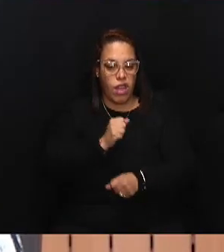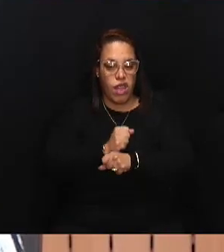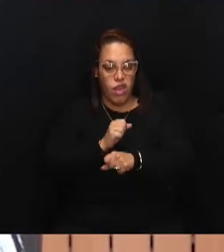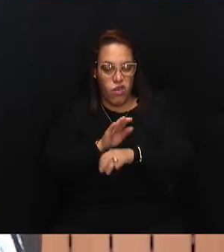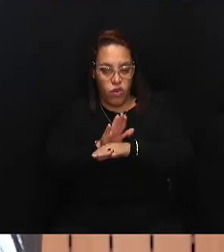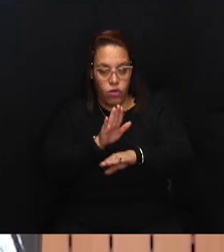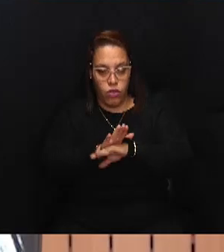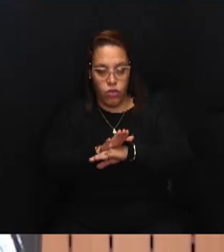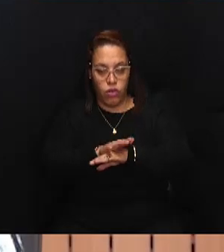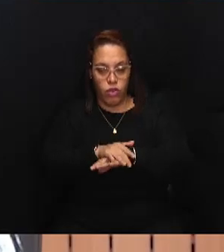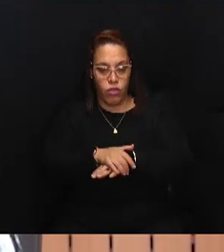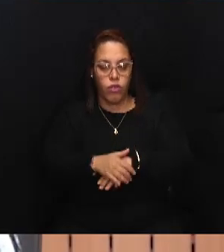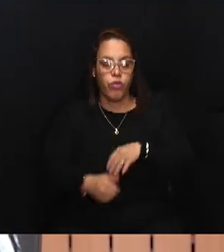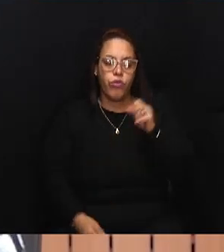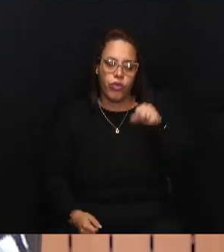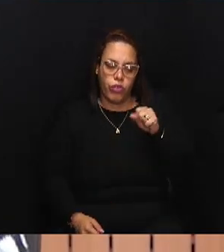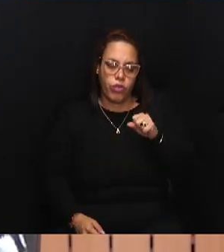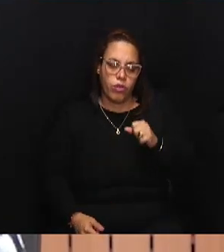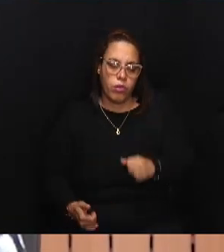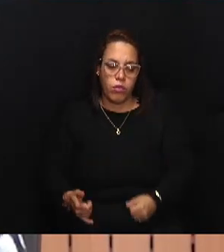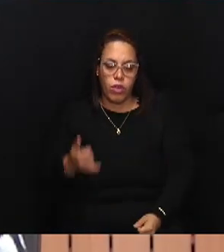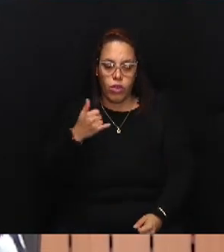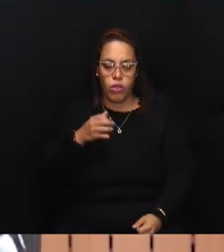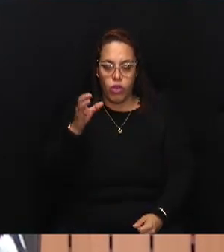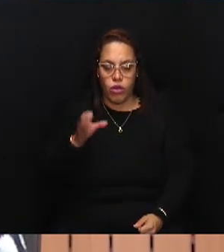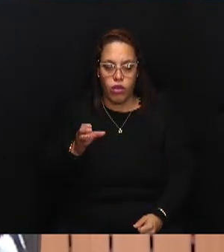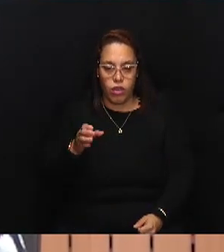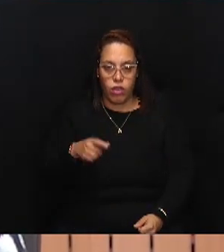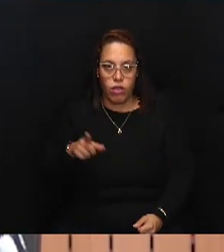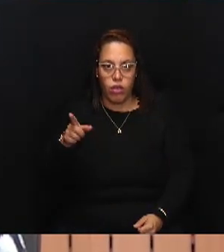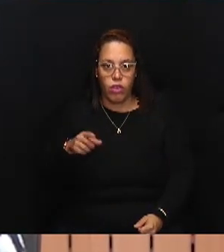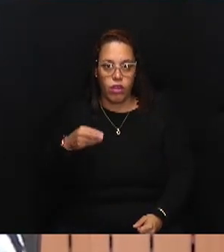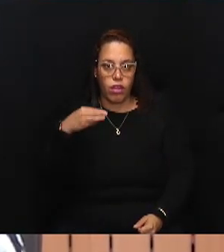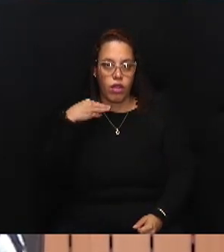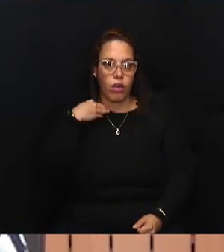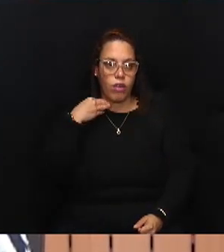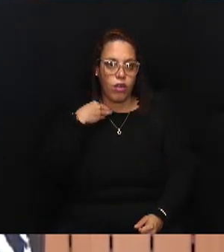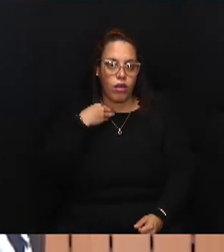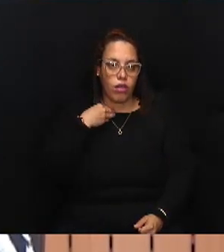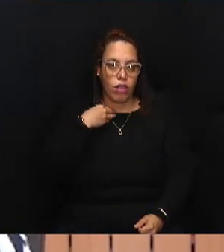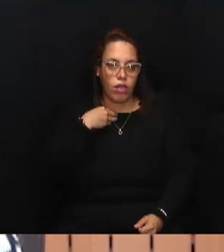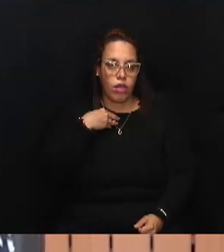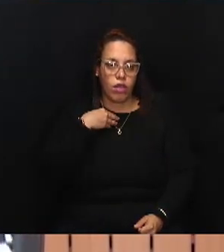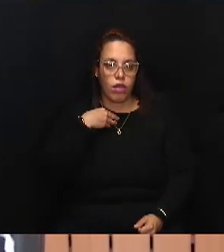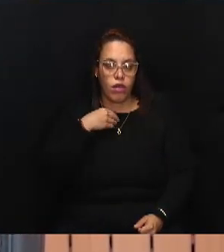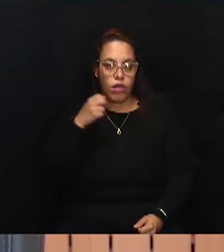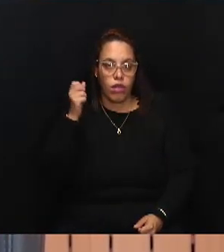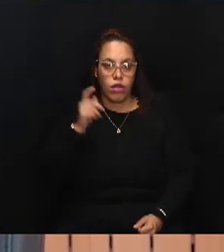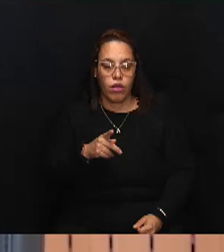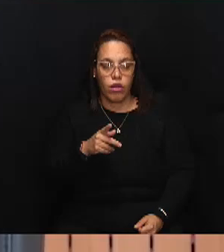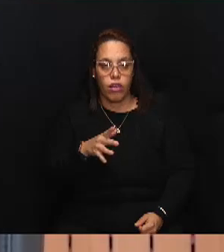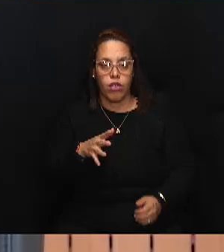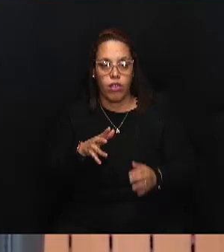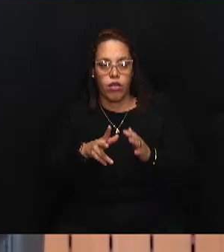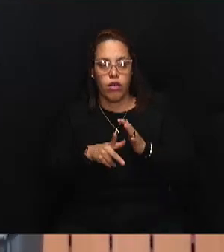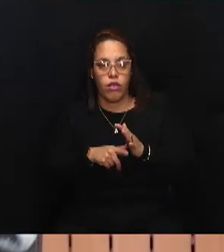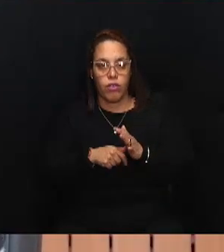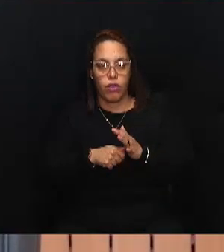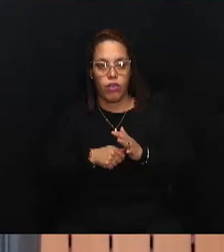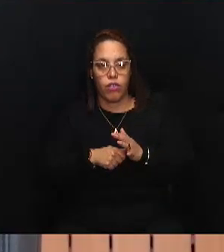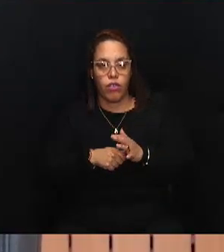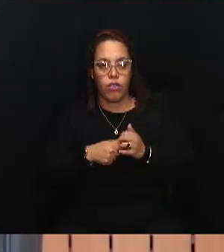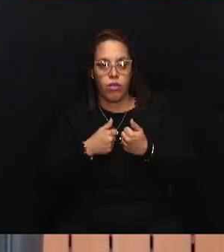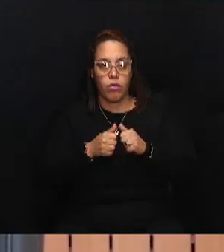ajudar. Me dá o seu cartão, eu vou até ali no banco, pega a sua aposentadoria, você não precisa ir, pegar